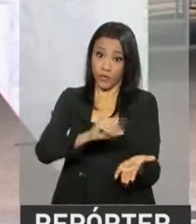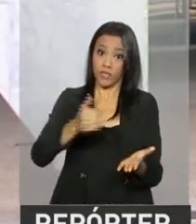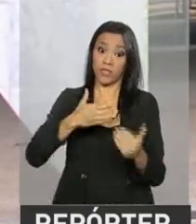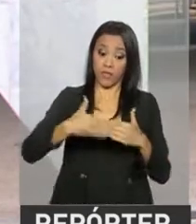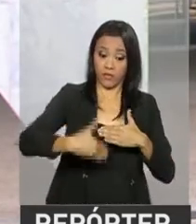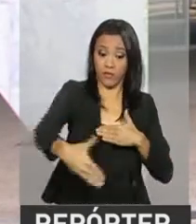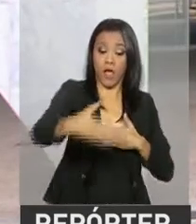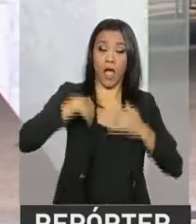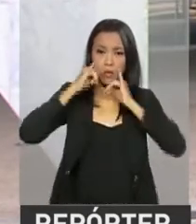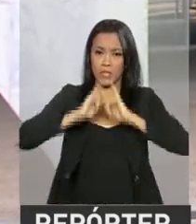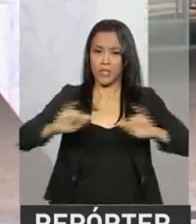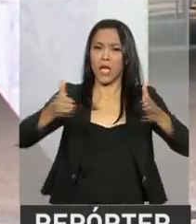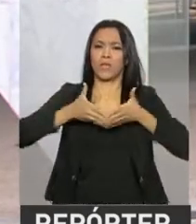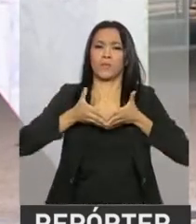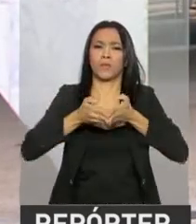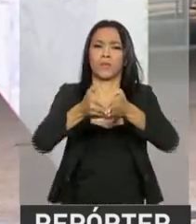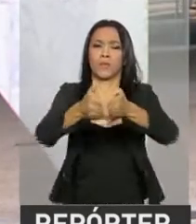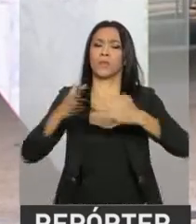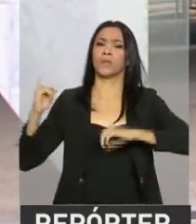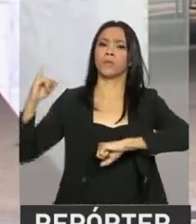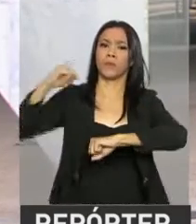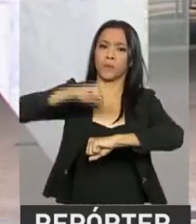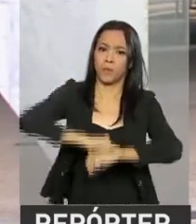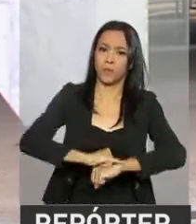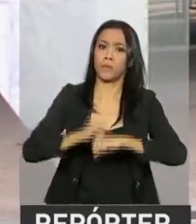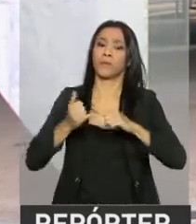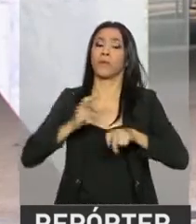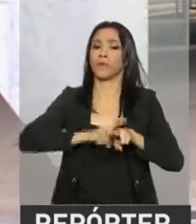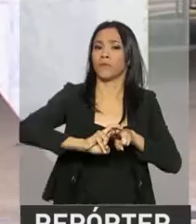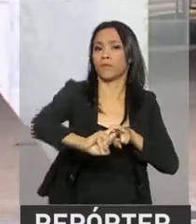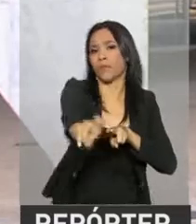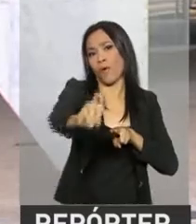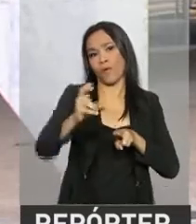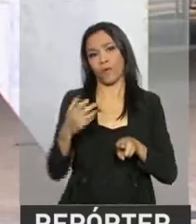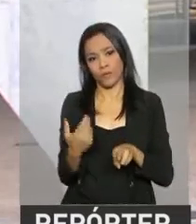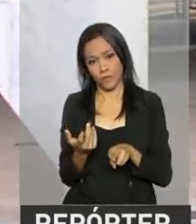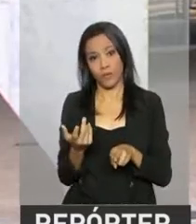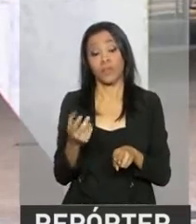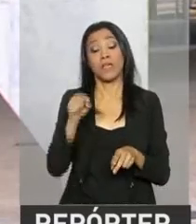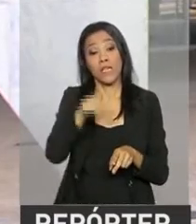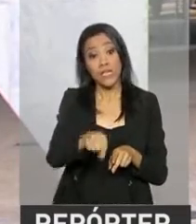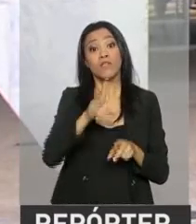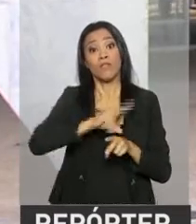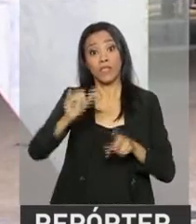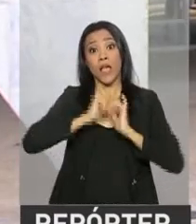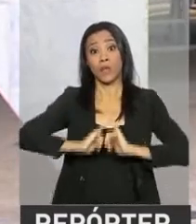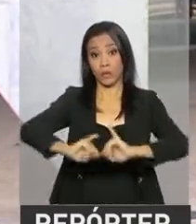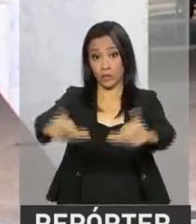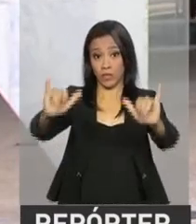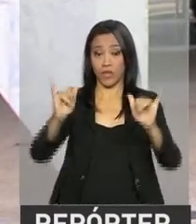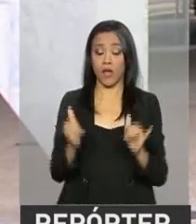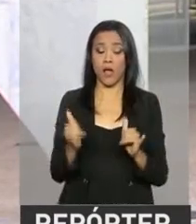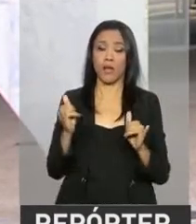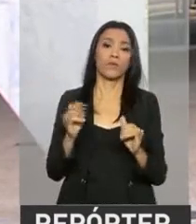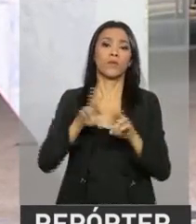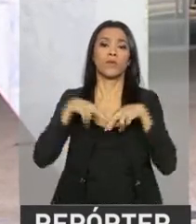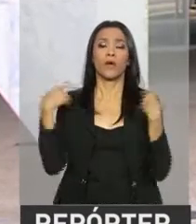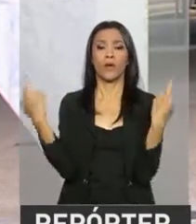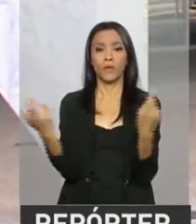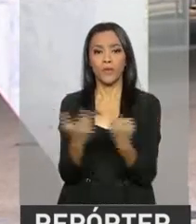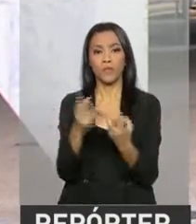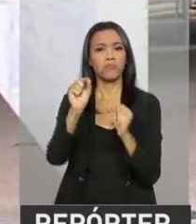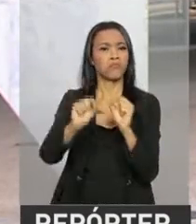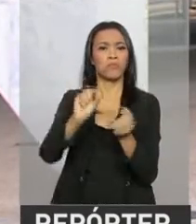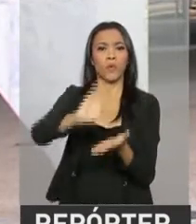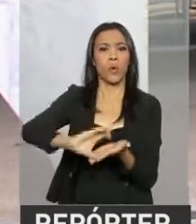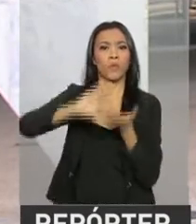de portos, aeroportos, rodovias e ferrovias. Esses anúncios, eles vão ser feitos durante a reunião do Conselho